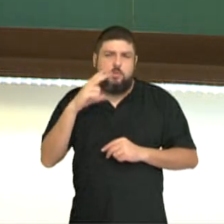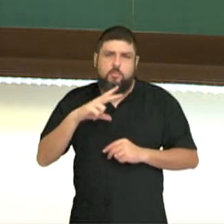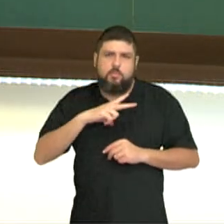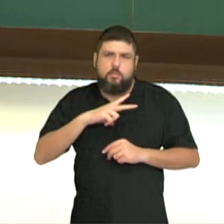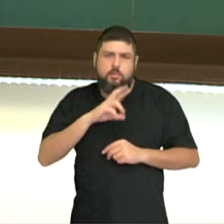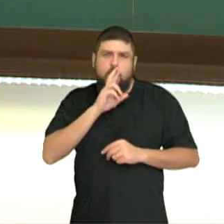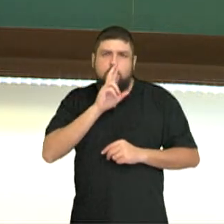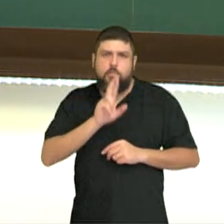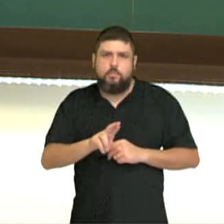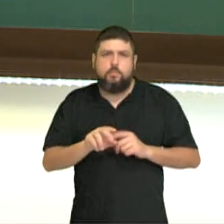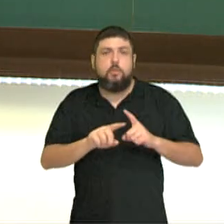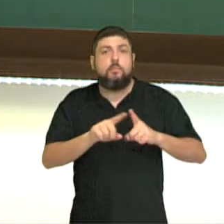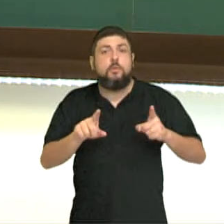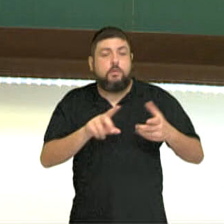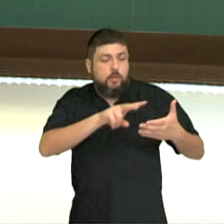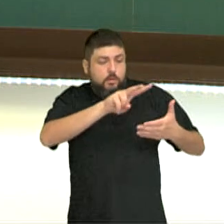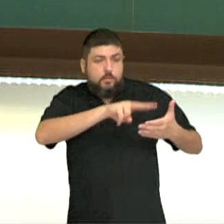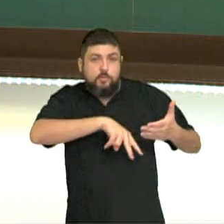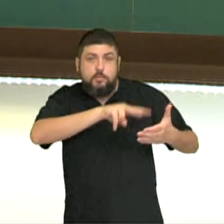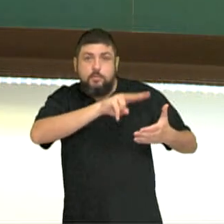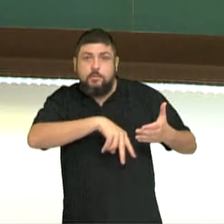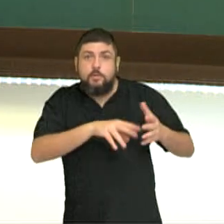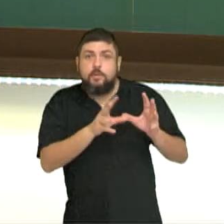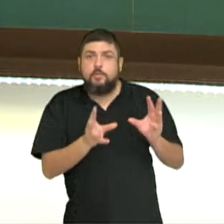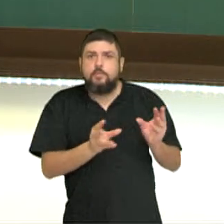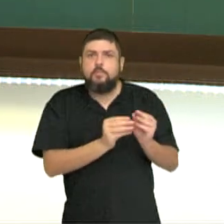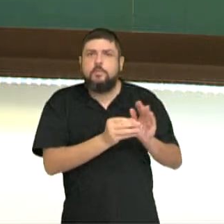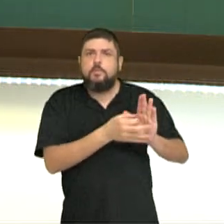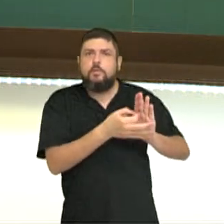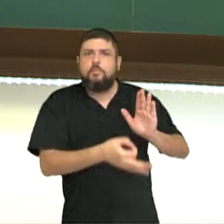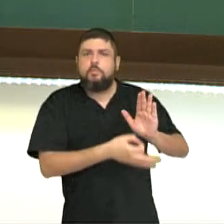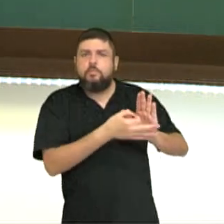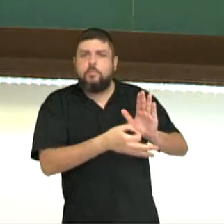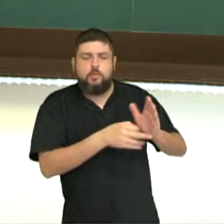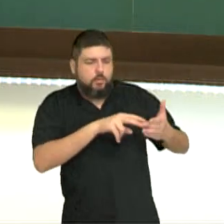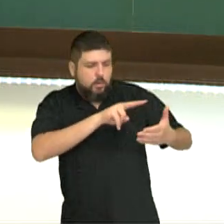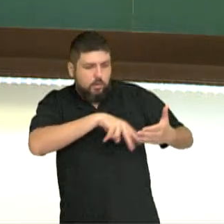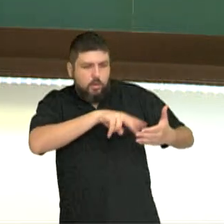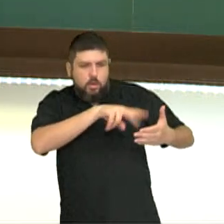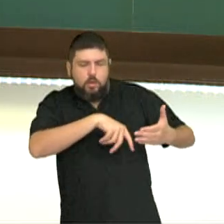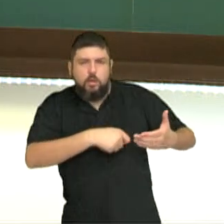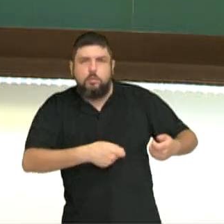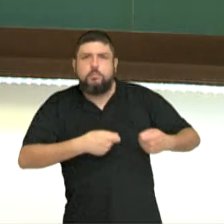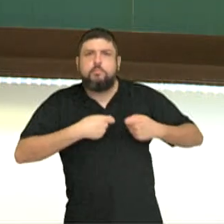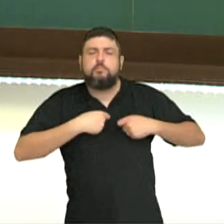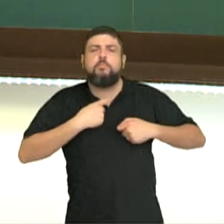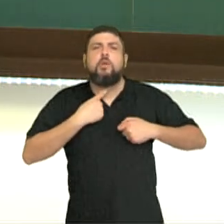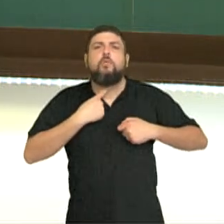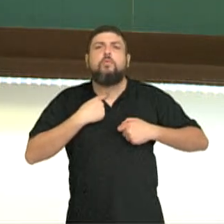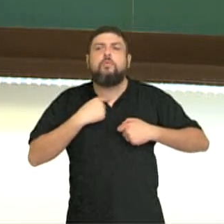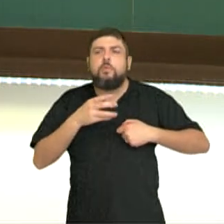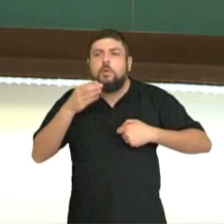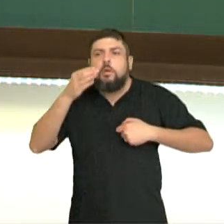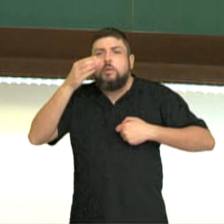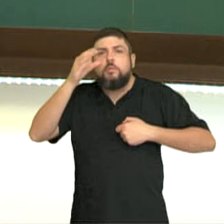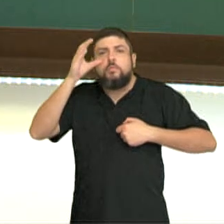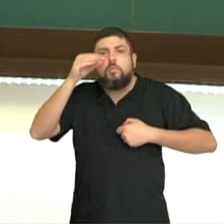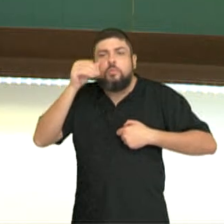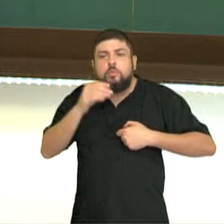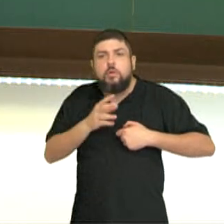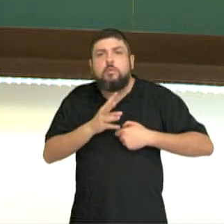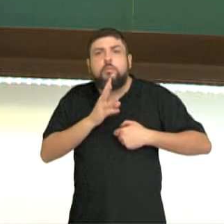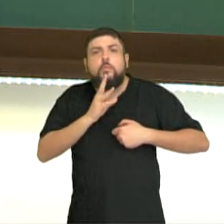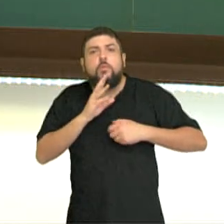a leitura da resenha leve a conhecer a série, já que a análise foi positiva, né? E eu tenho